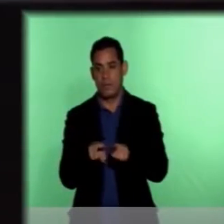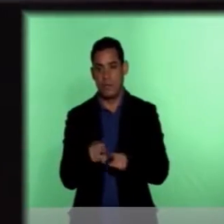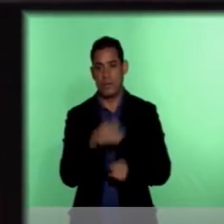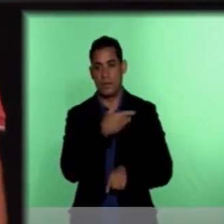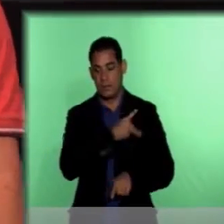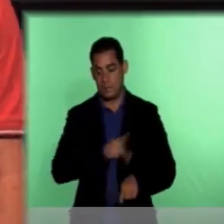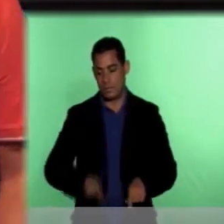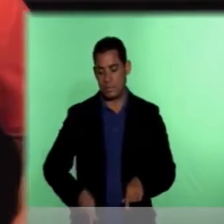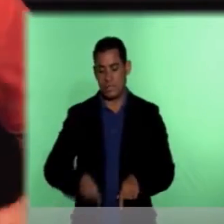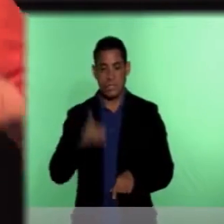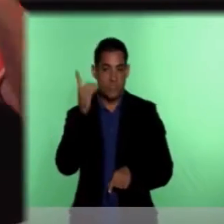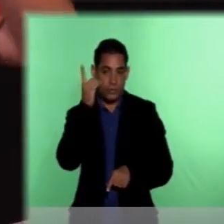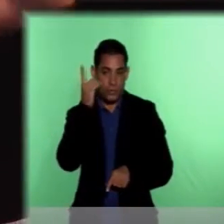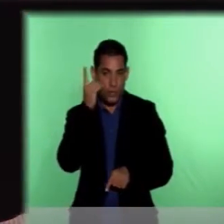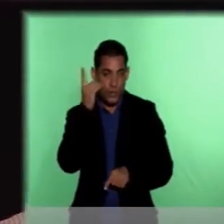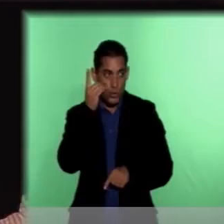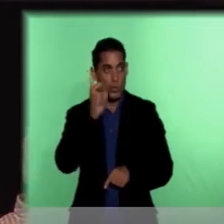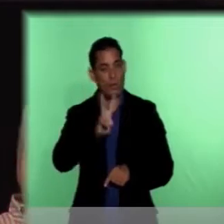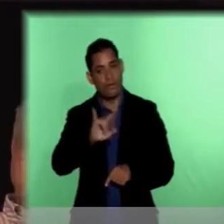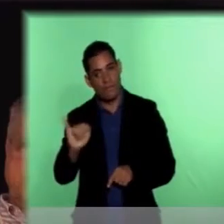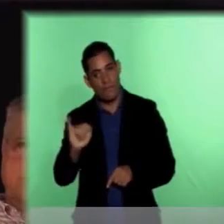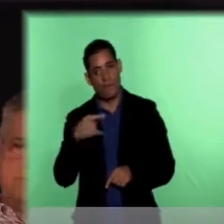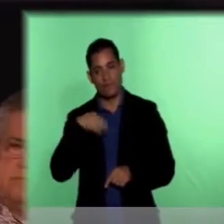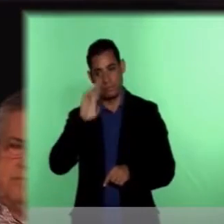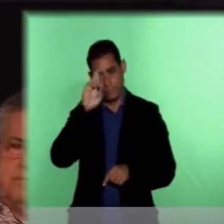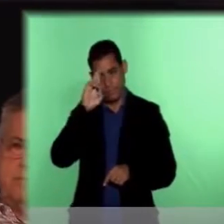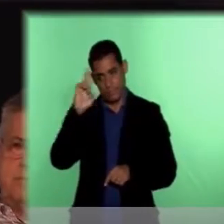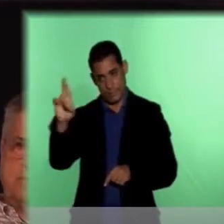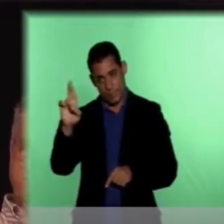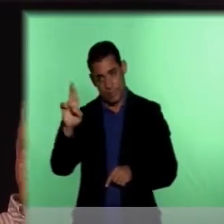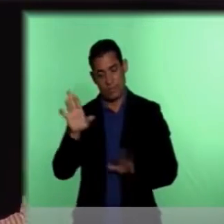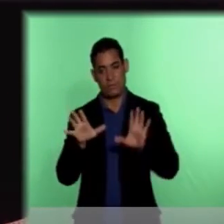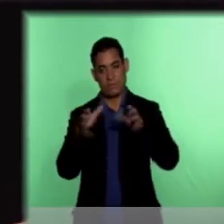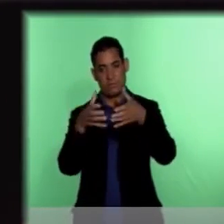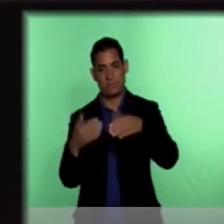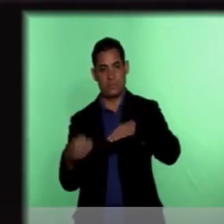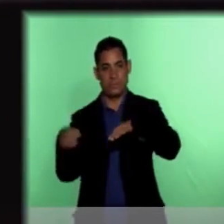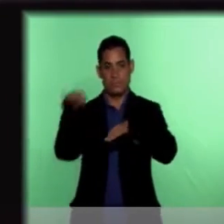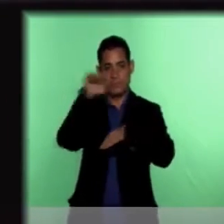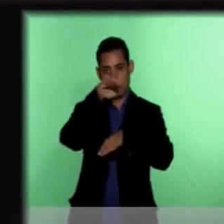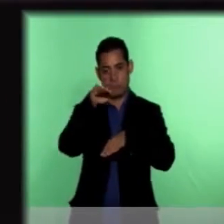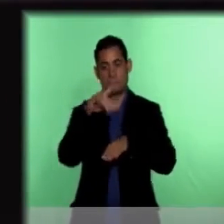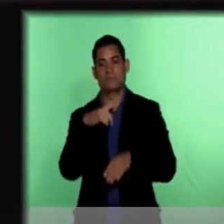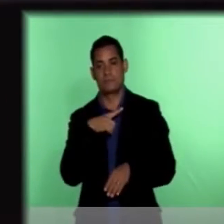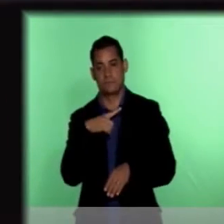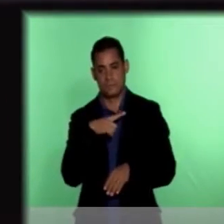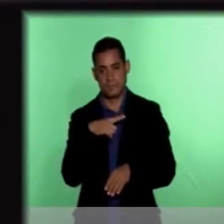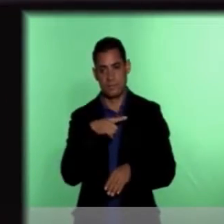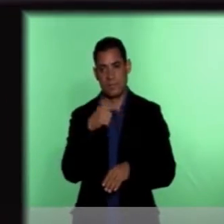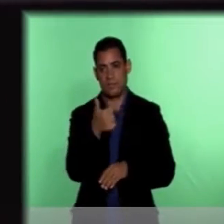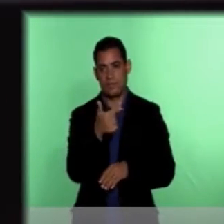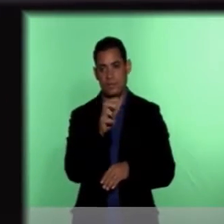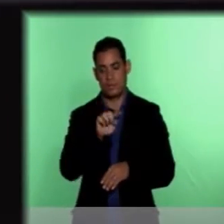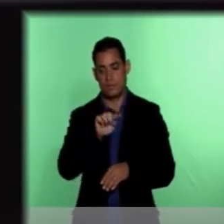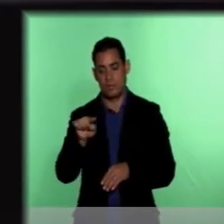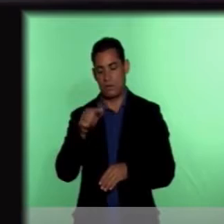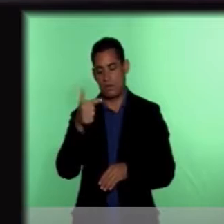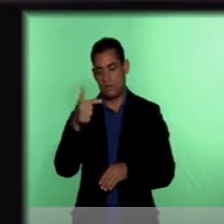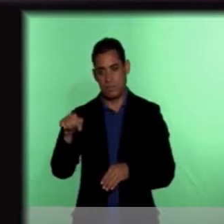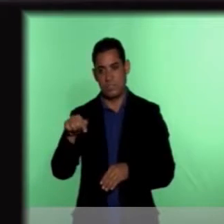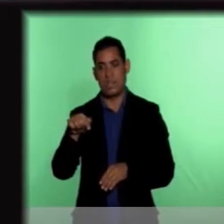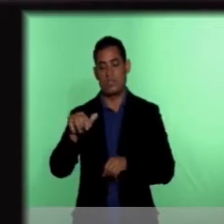ser a chefe da delegação, então vai ser no nível mais alto da República, de 25 a 27 de setembro, em Nova